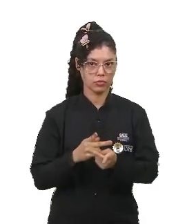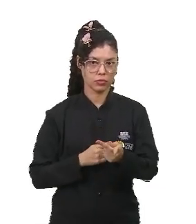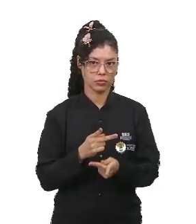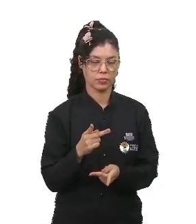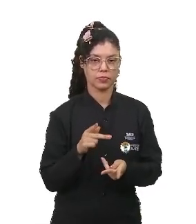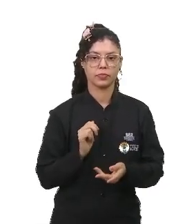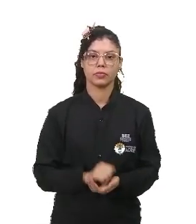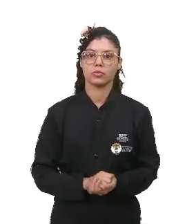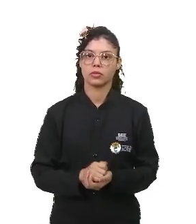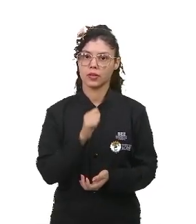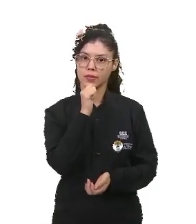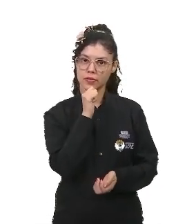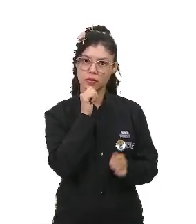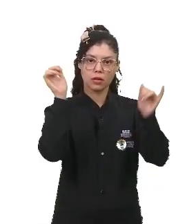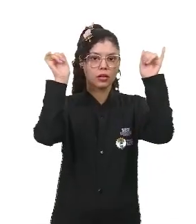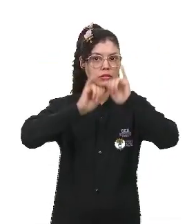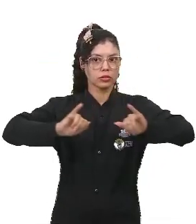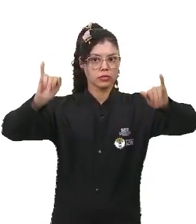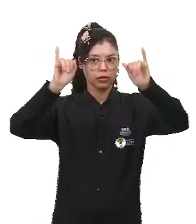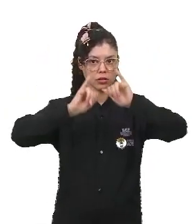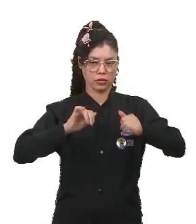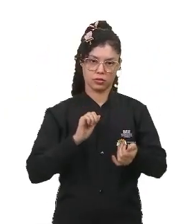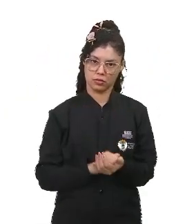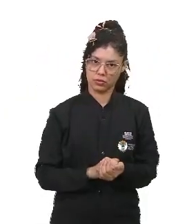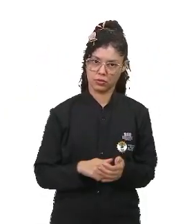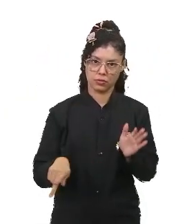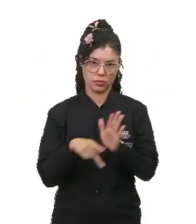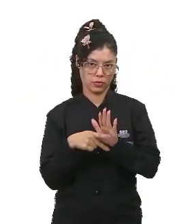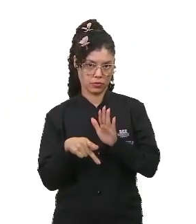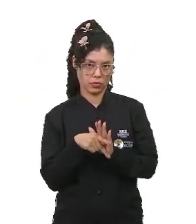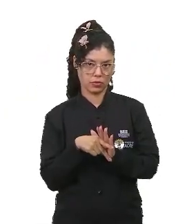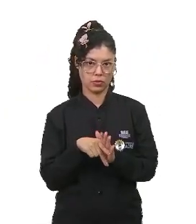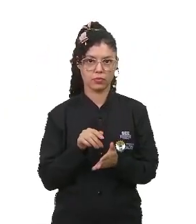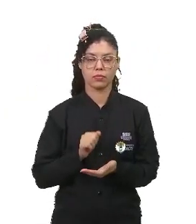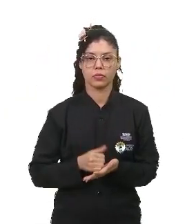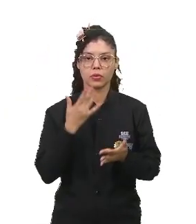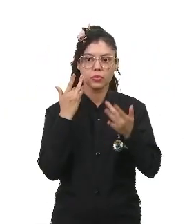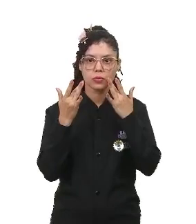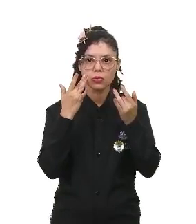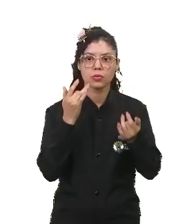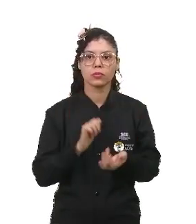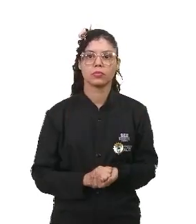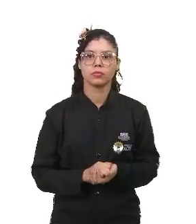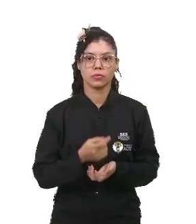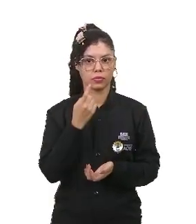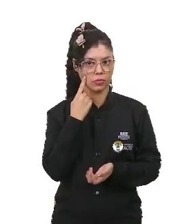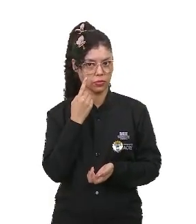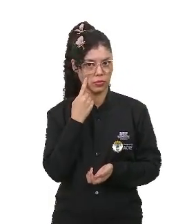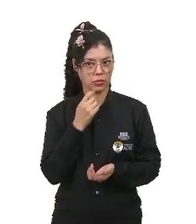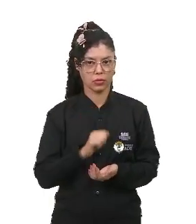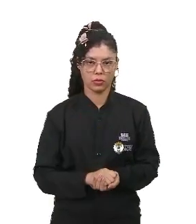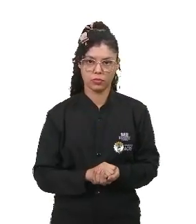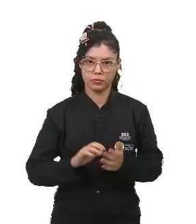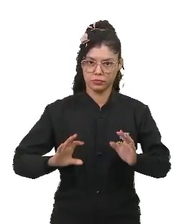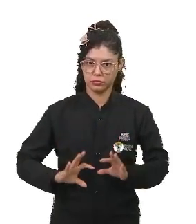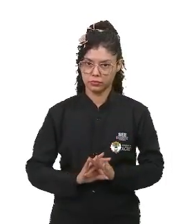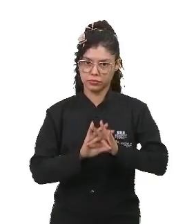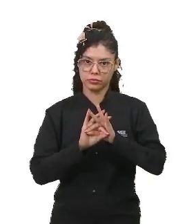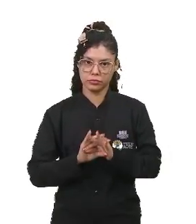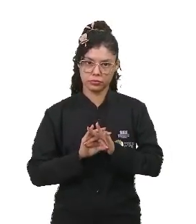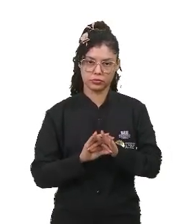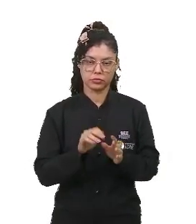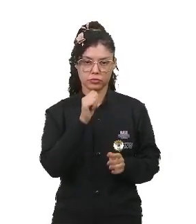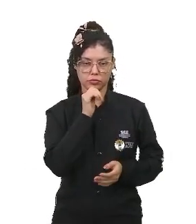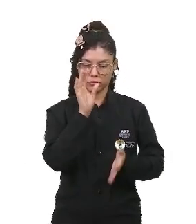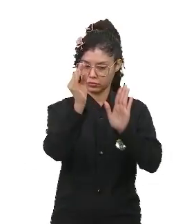planejamento, vem a divulgação do seu espetáculo, certo? A atratividade e o engajamento do público